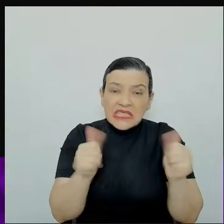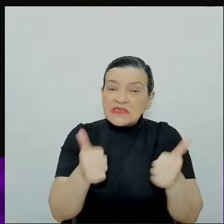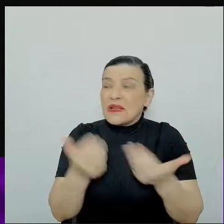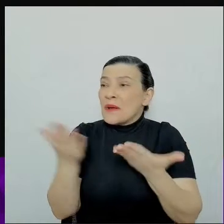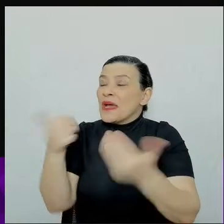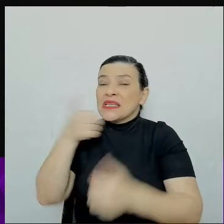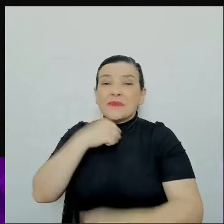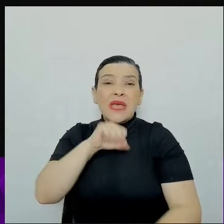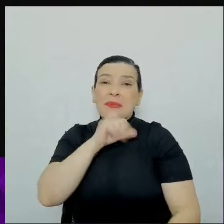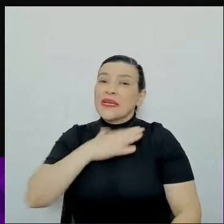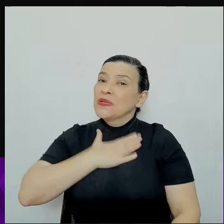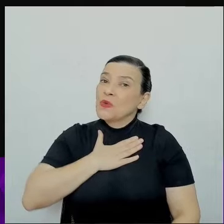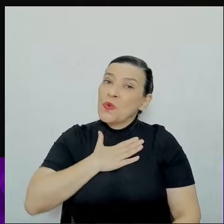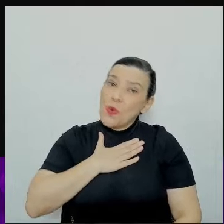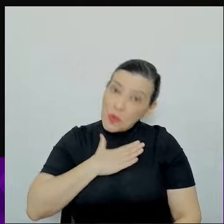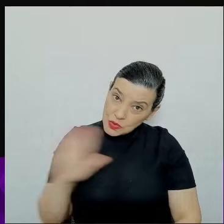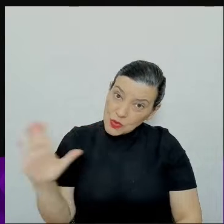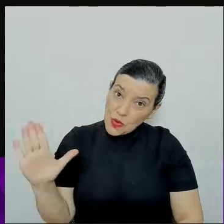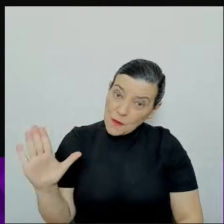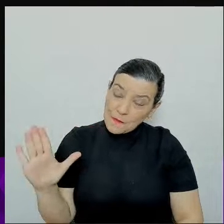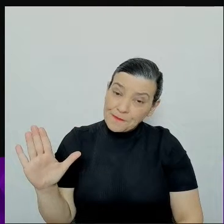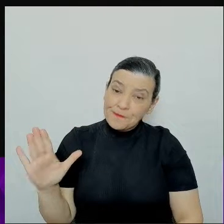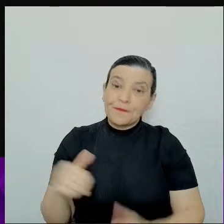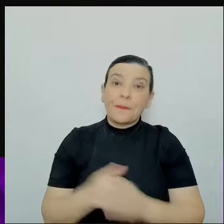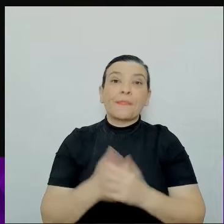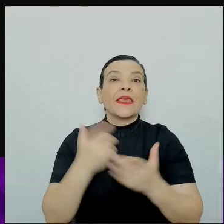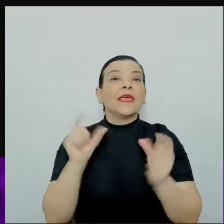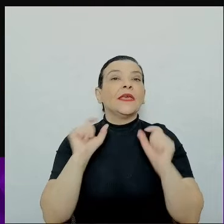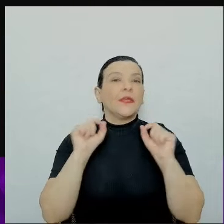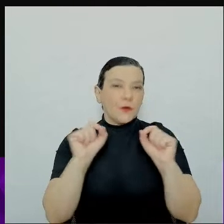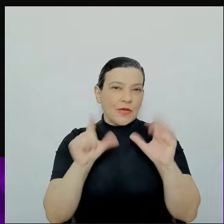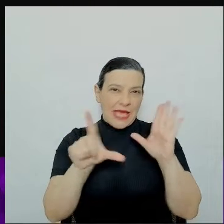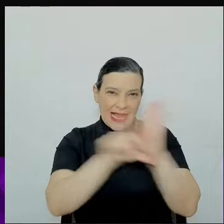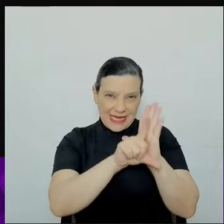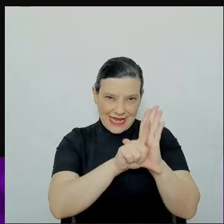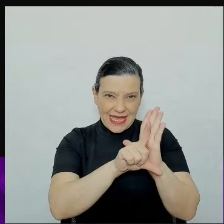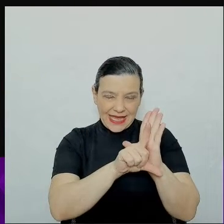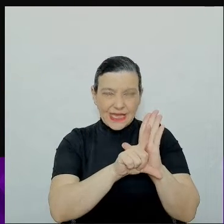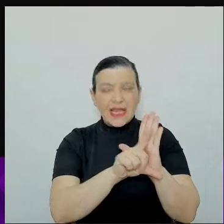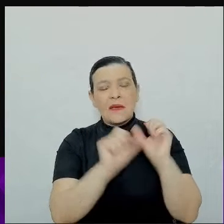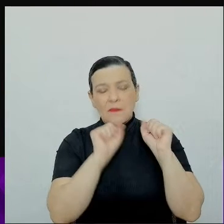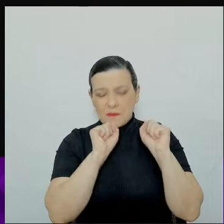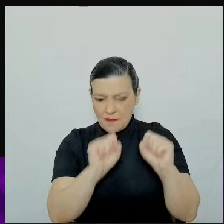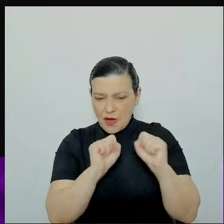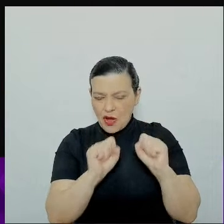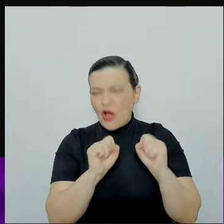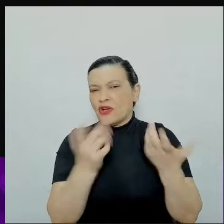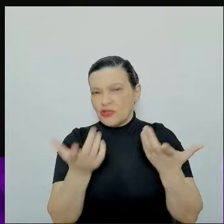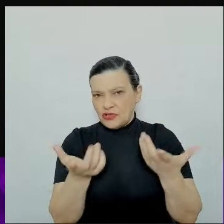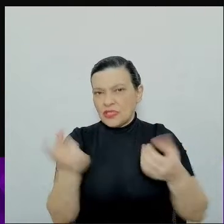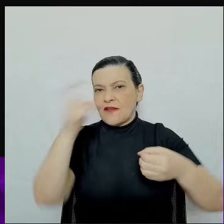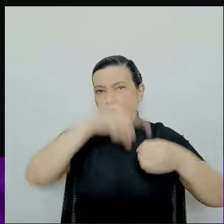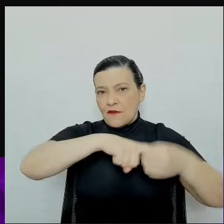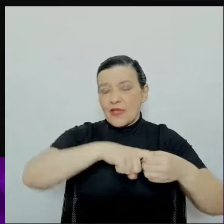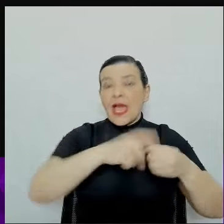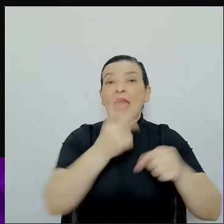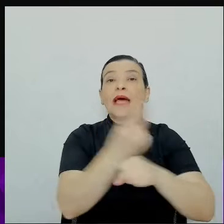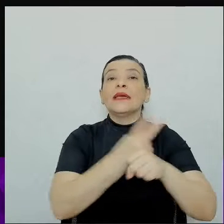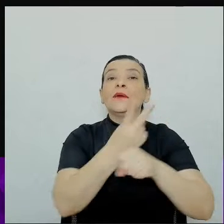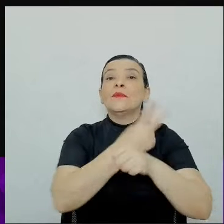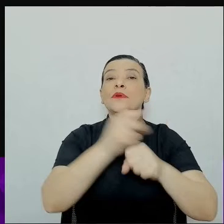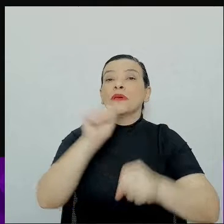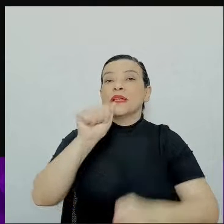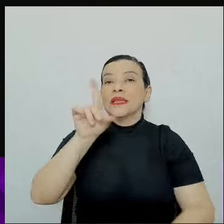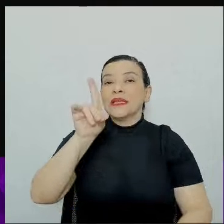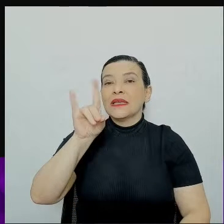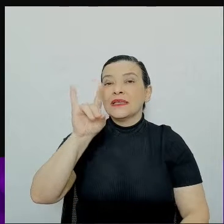do tênis. E de acordo com o Código de Defesa do Consumidor, a gente pode devolver o tênis sim. E aí eu procurei a Adidas, super sem graça,